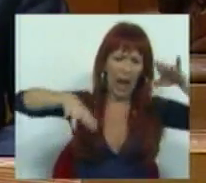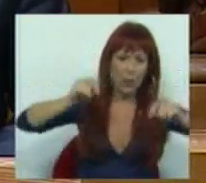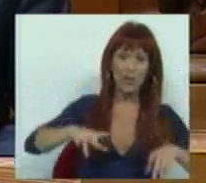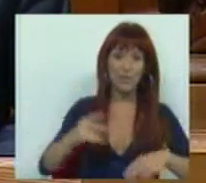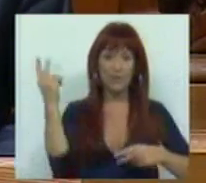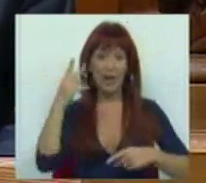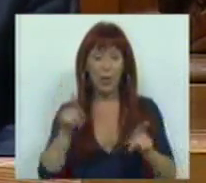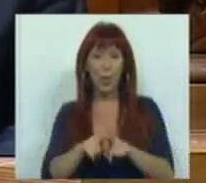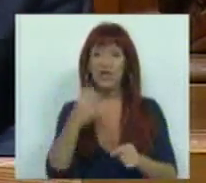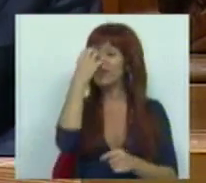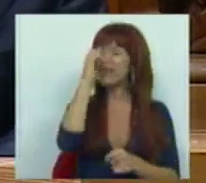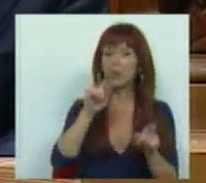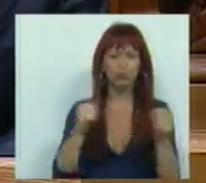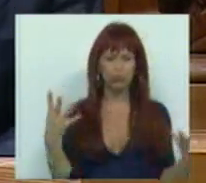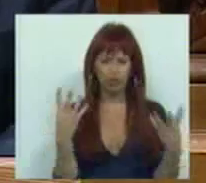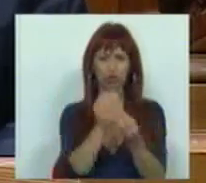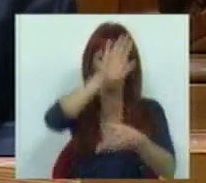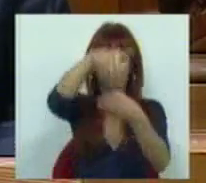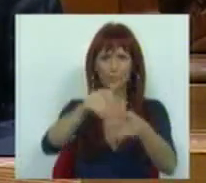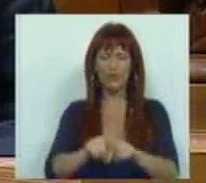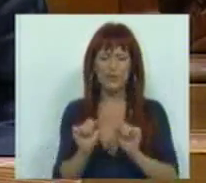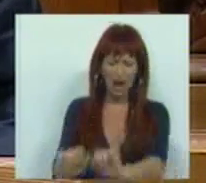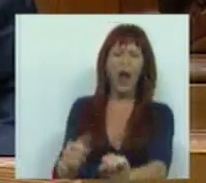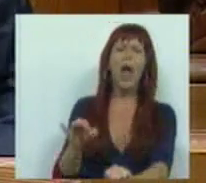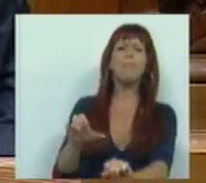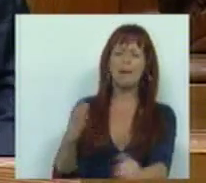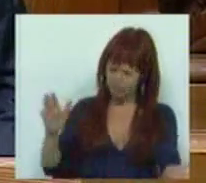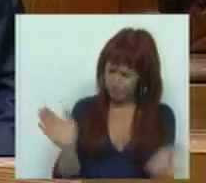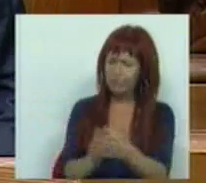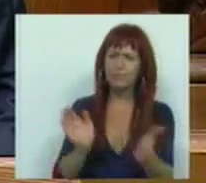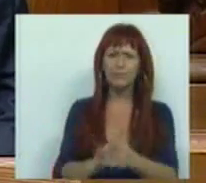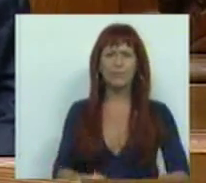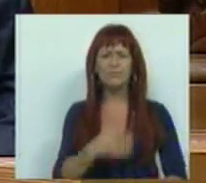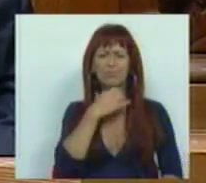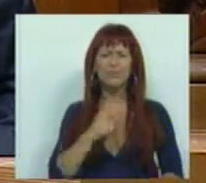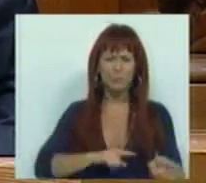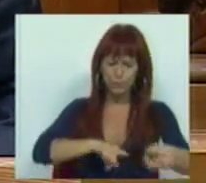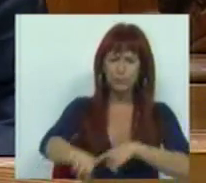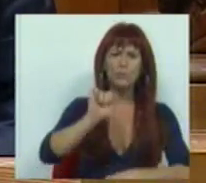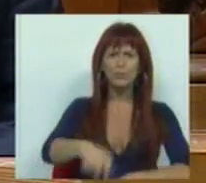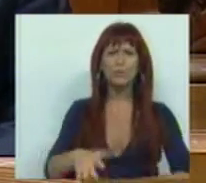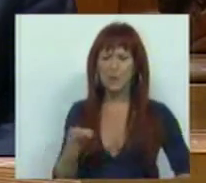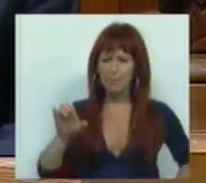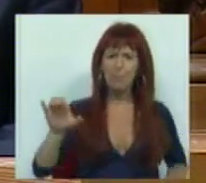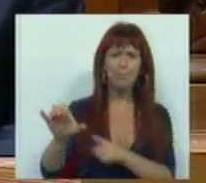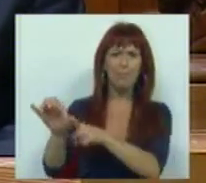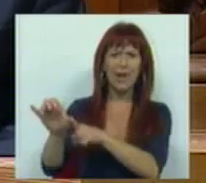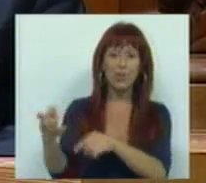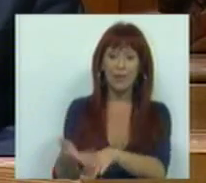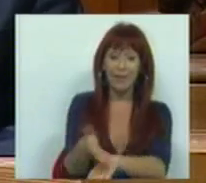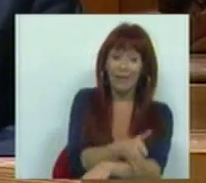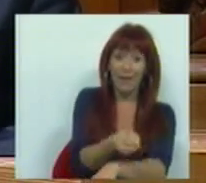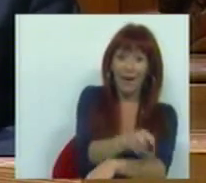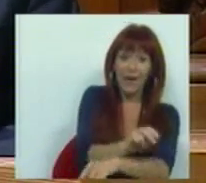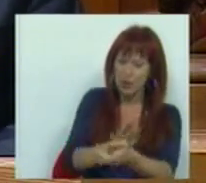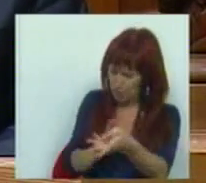as artes circenses todas conjuntas. A rejeição deste PEC será a demonstração da falência das políticas do PEC anteriores